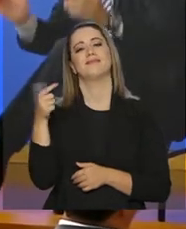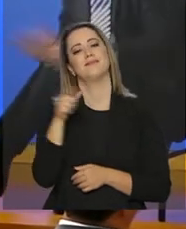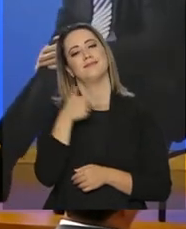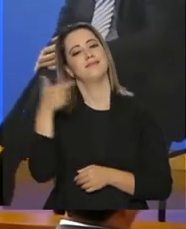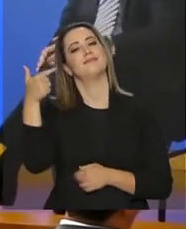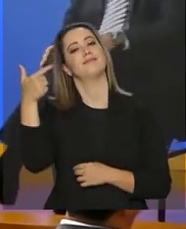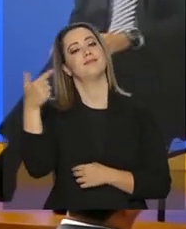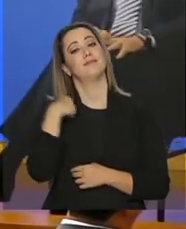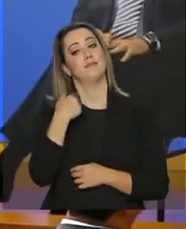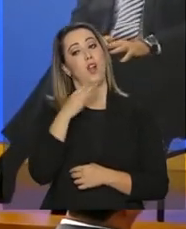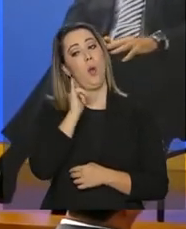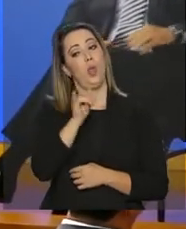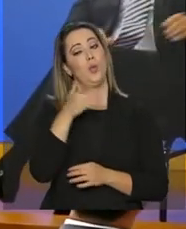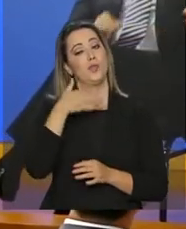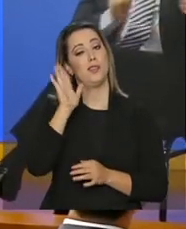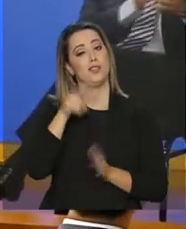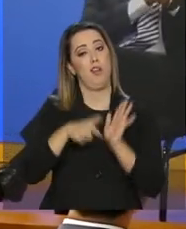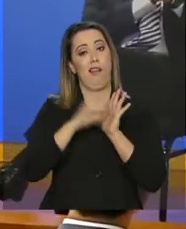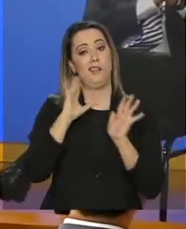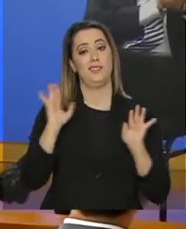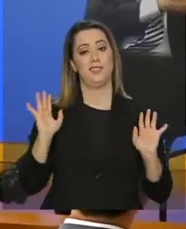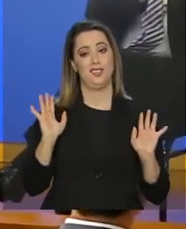pregam ceeac